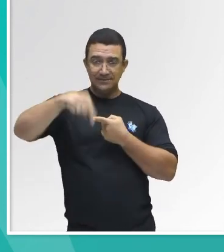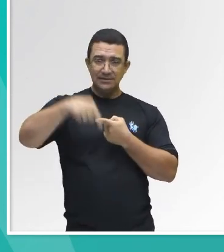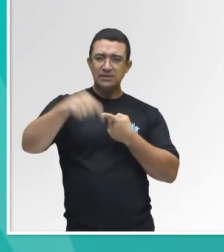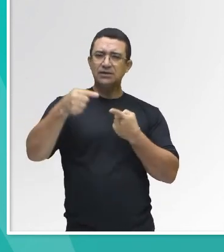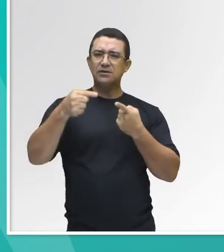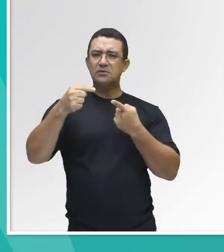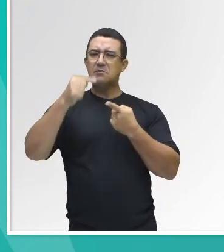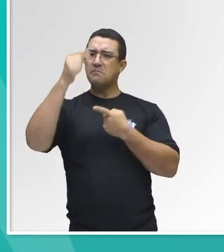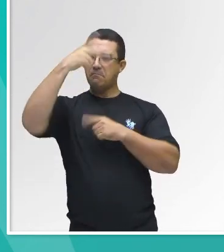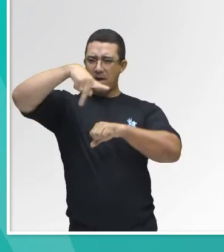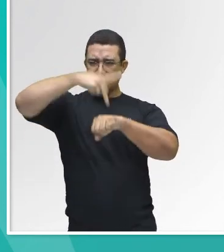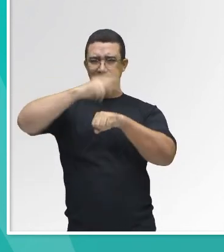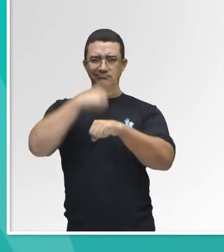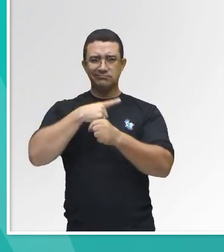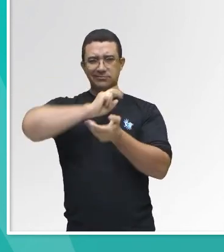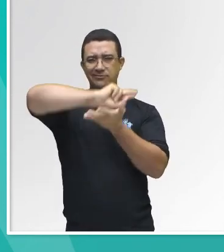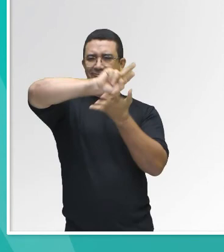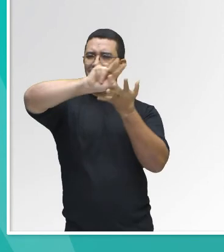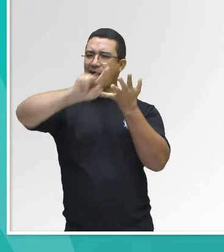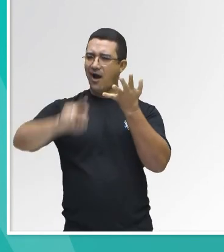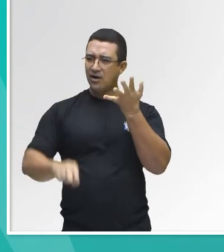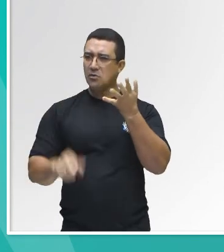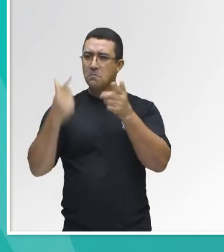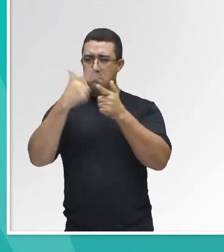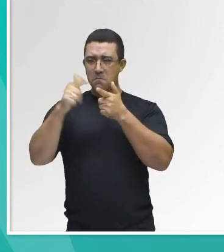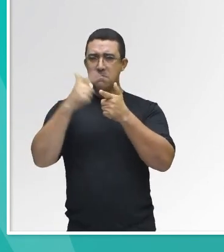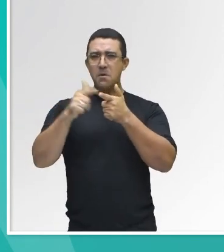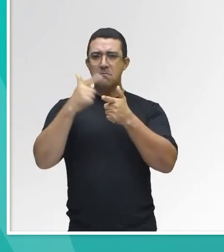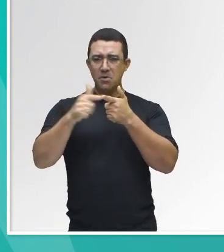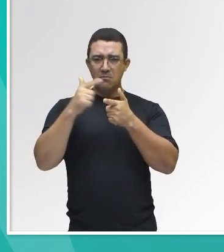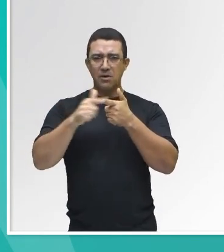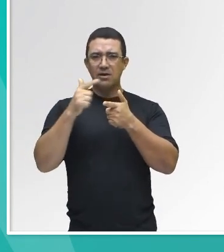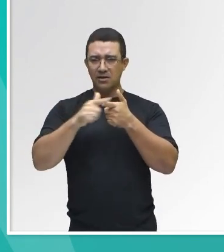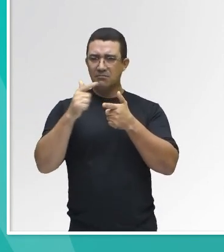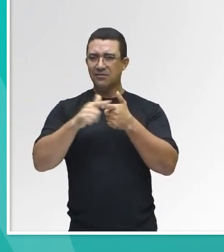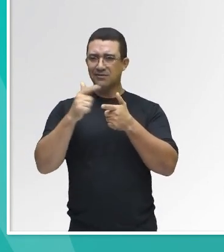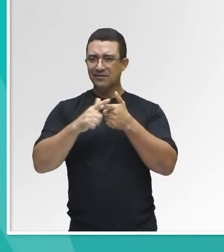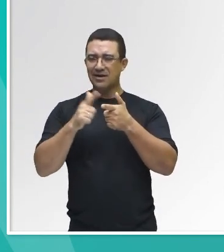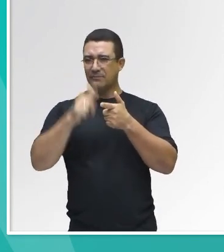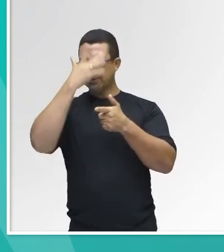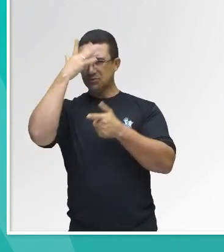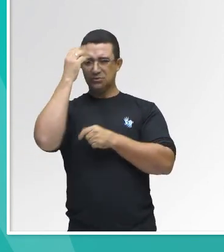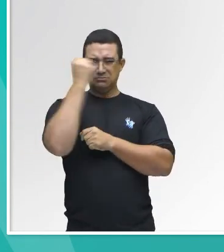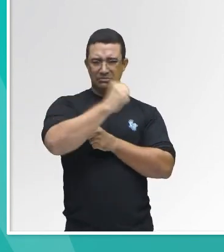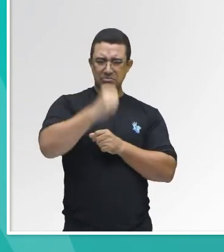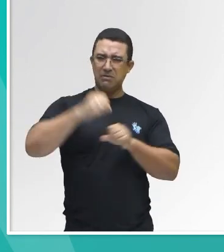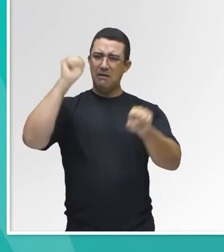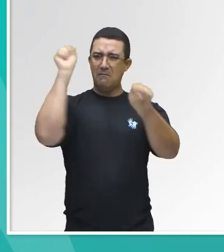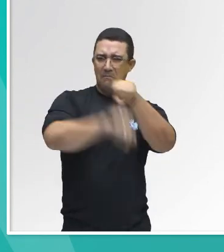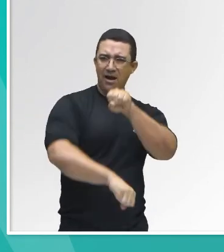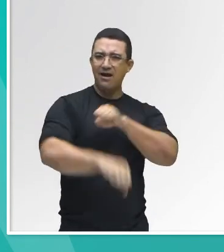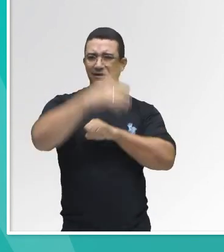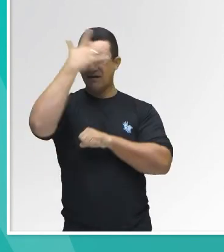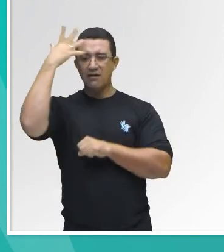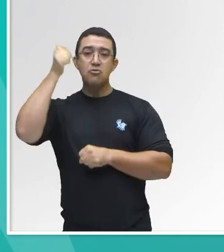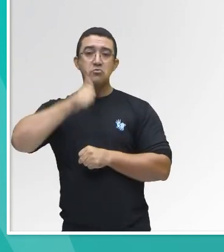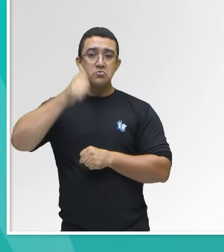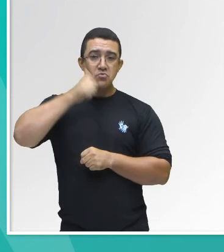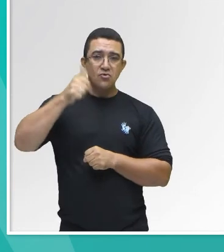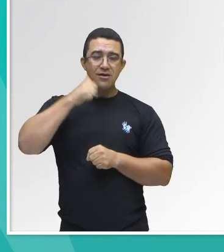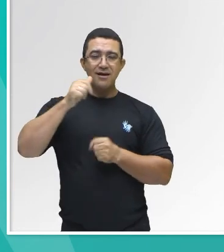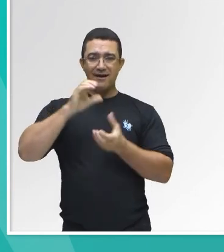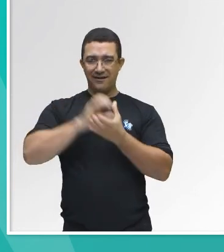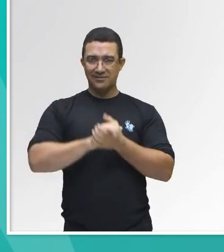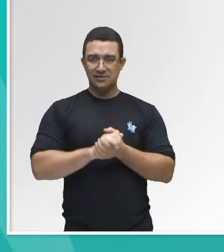existen muchos casos de maltrato entre las parejas. Aqui ele já começa a apresentar o quê? Que